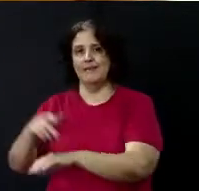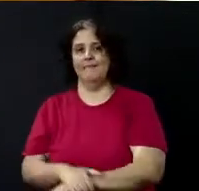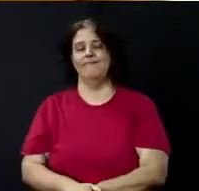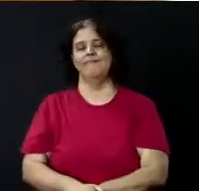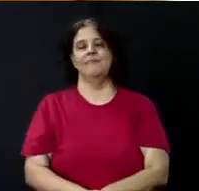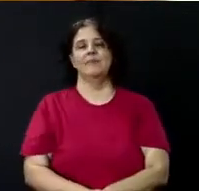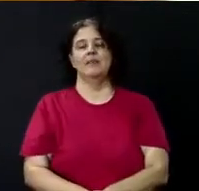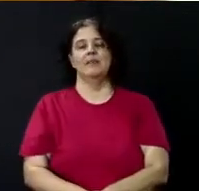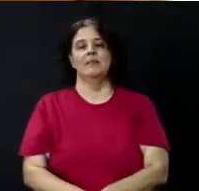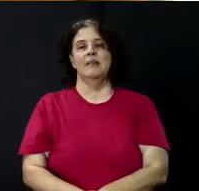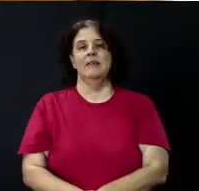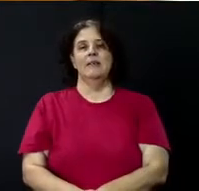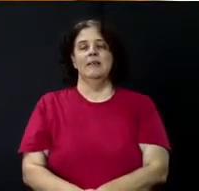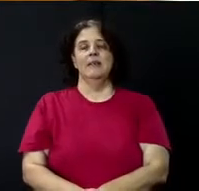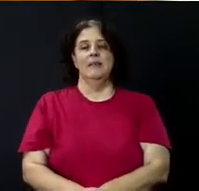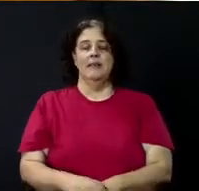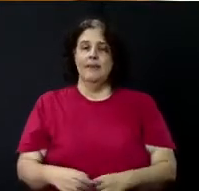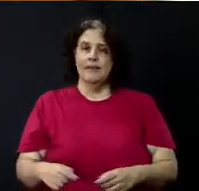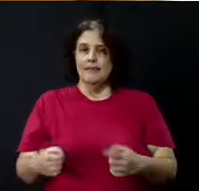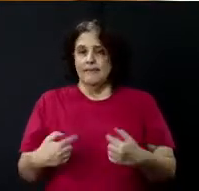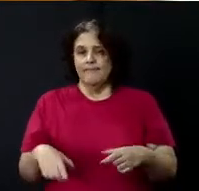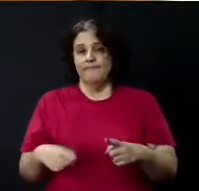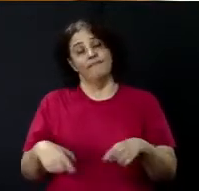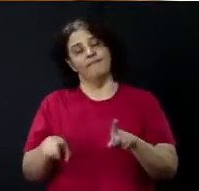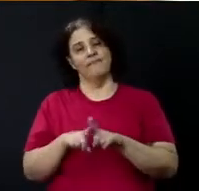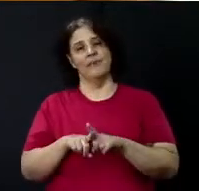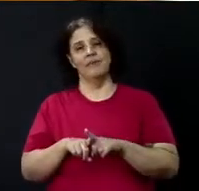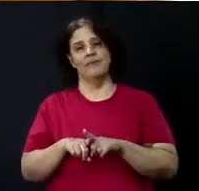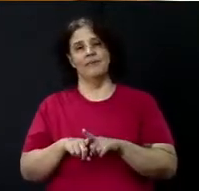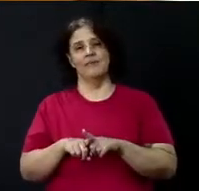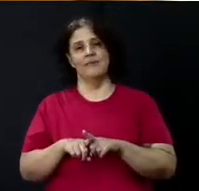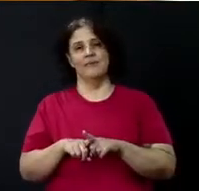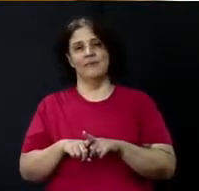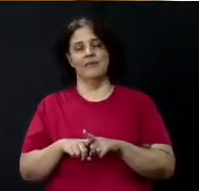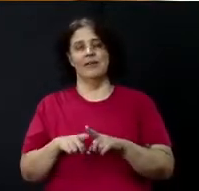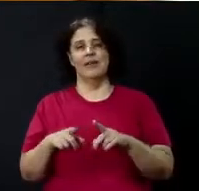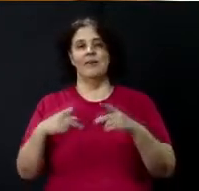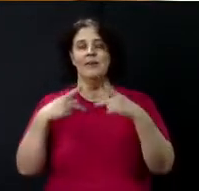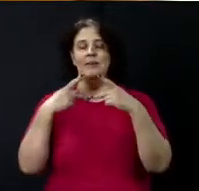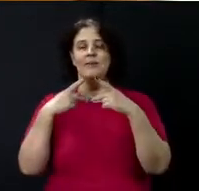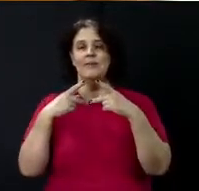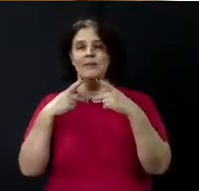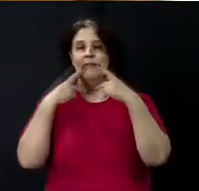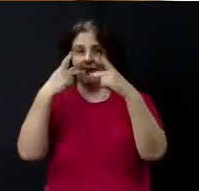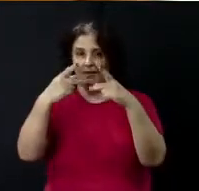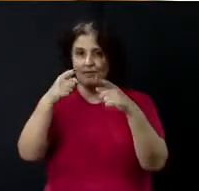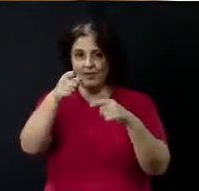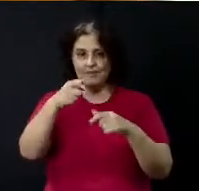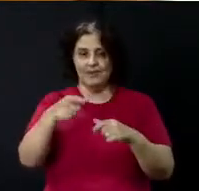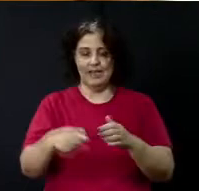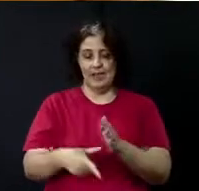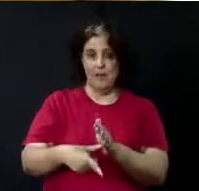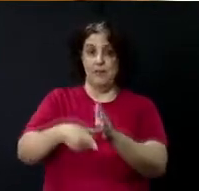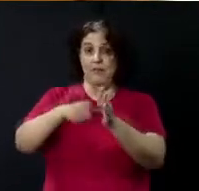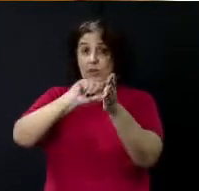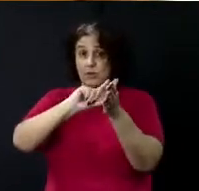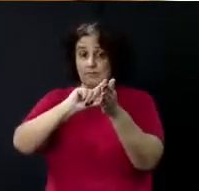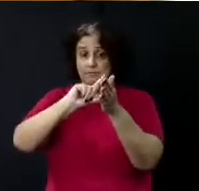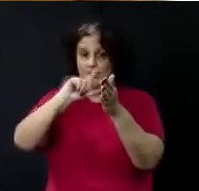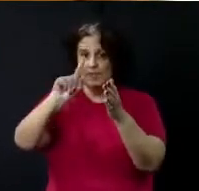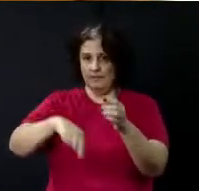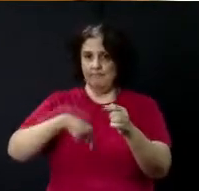Dessa maneira, eu quero dizer para você que existe um antes e existe um depois. Alguém